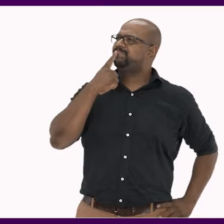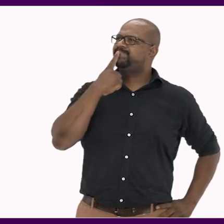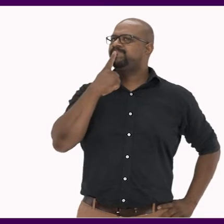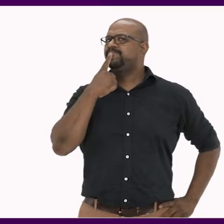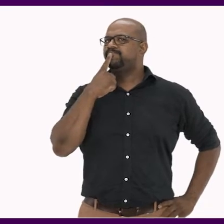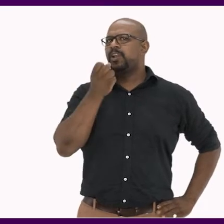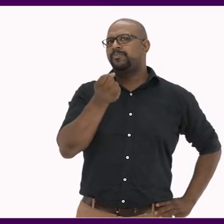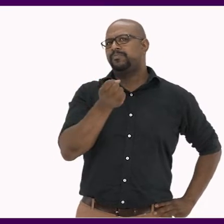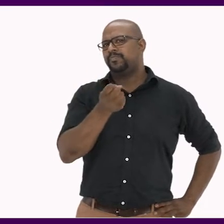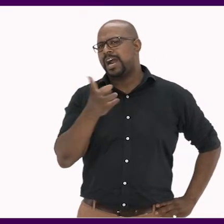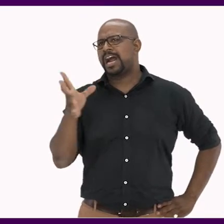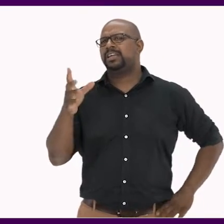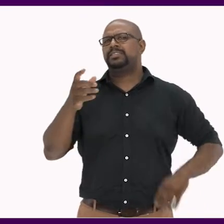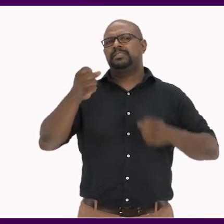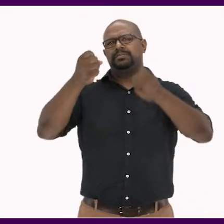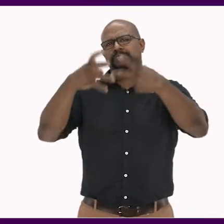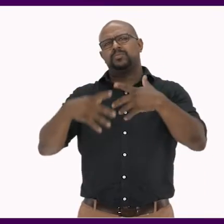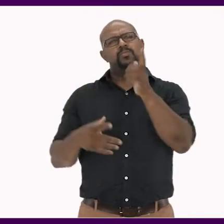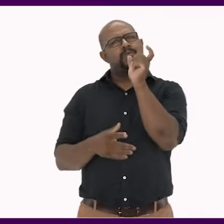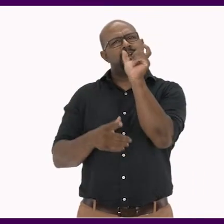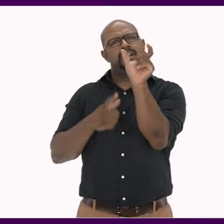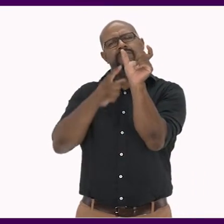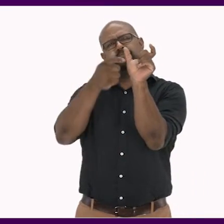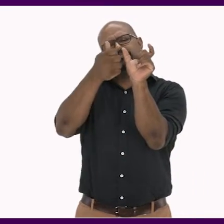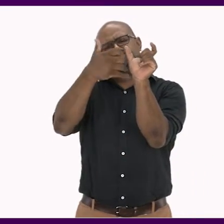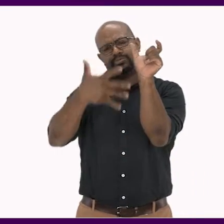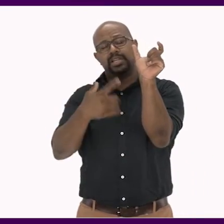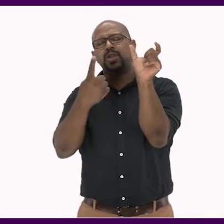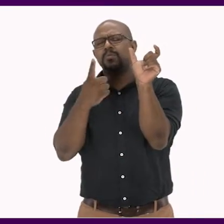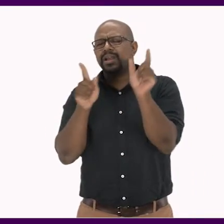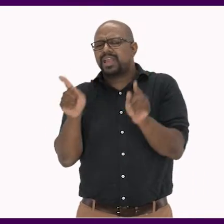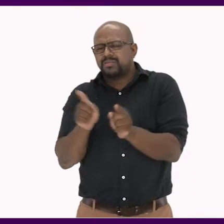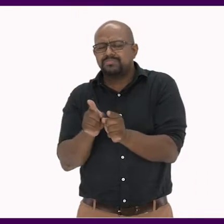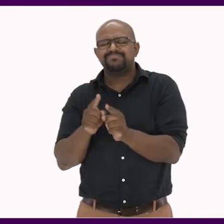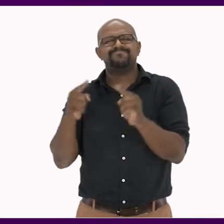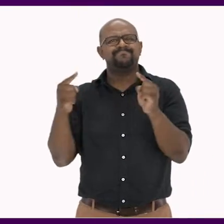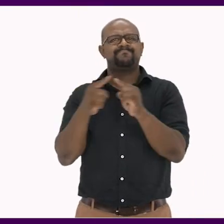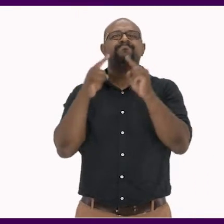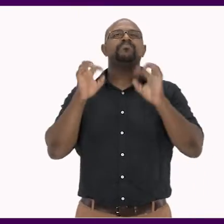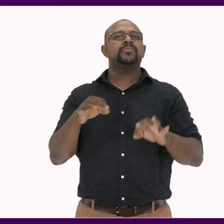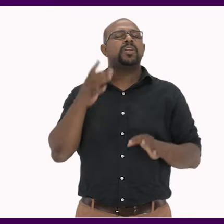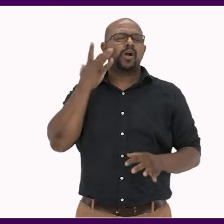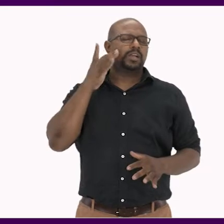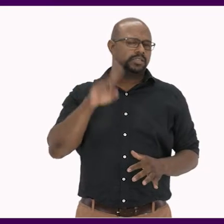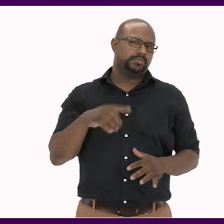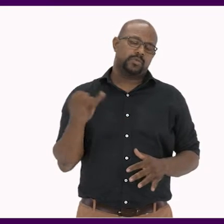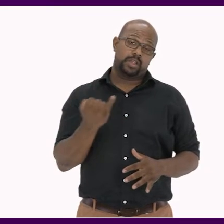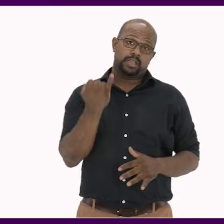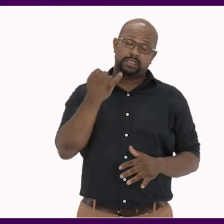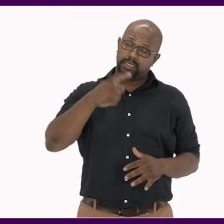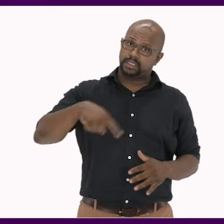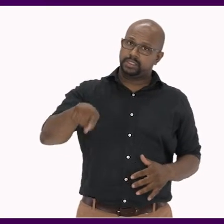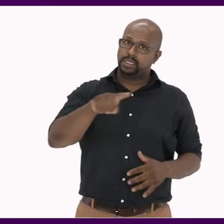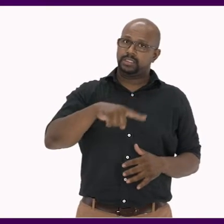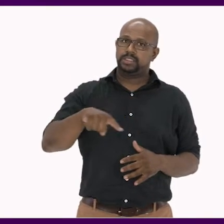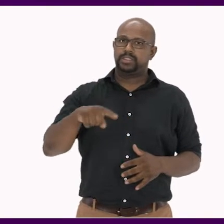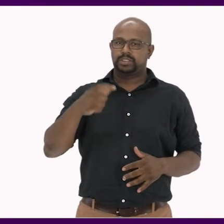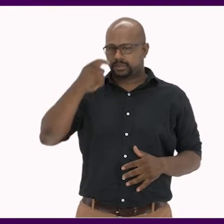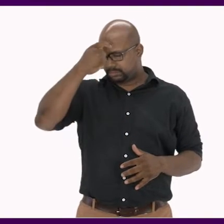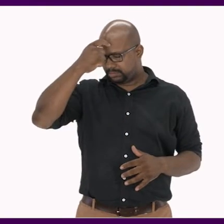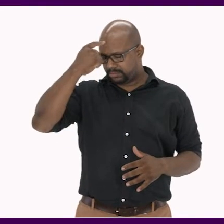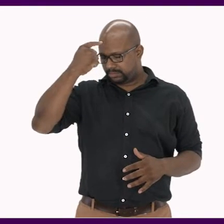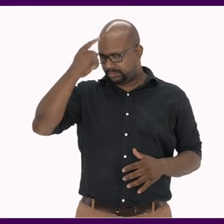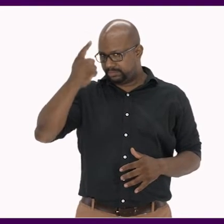já li várias definições de exposição e tem uma que é curtinha e que fala muito bem o que eu acho que é importante a gente ter